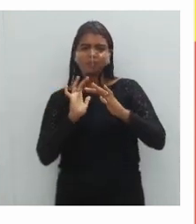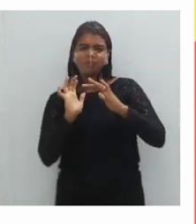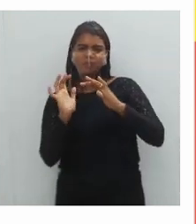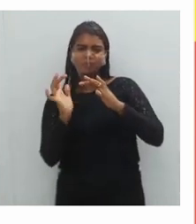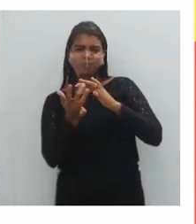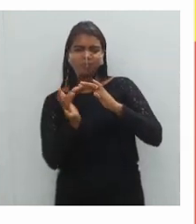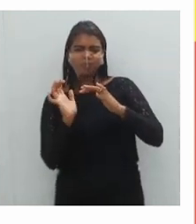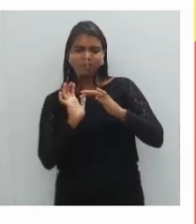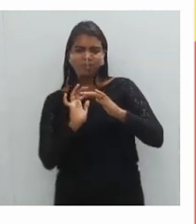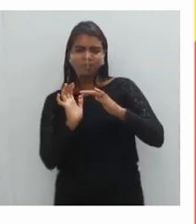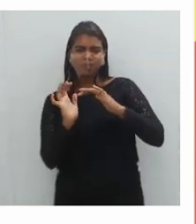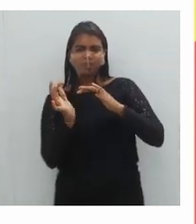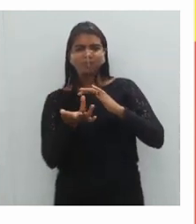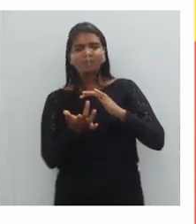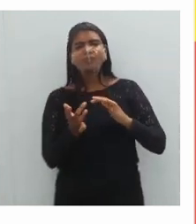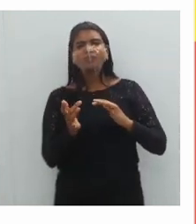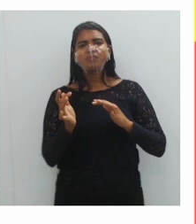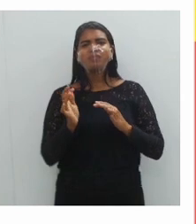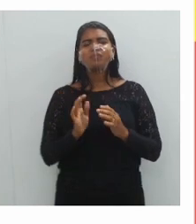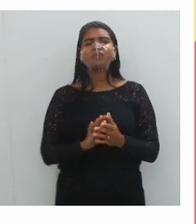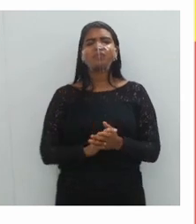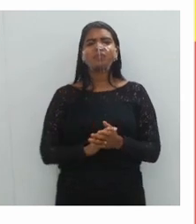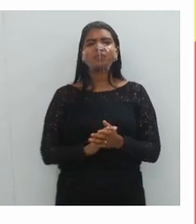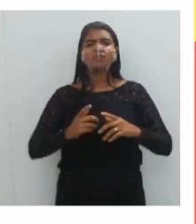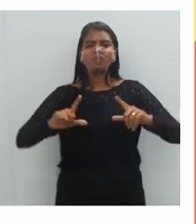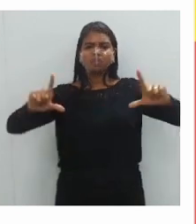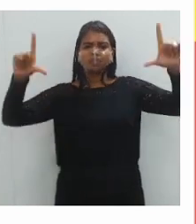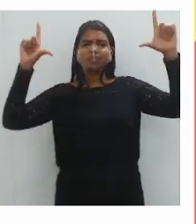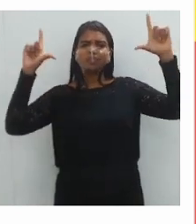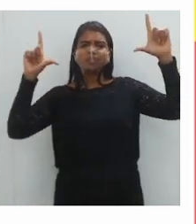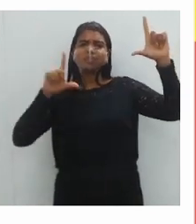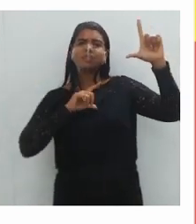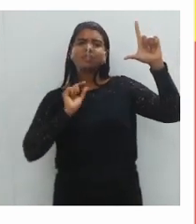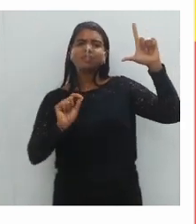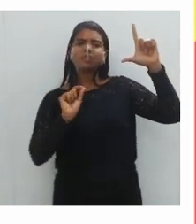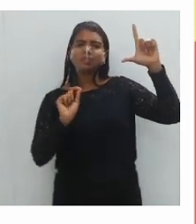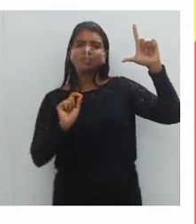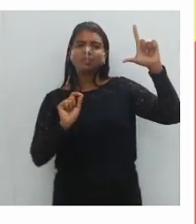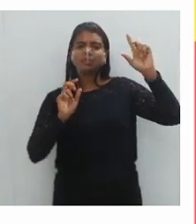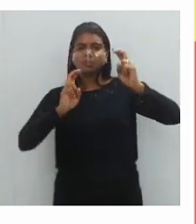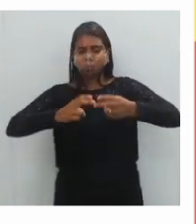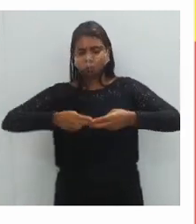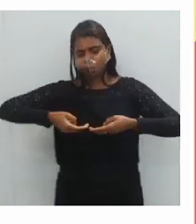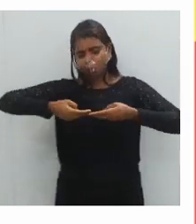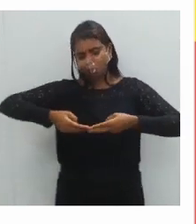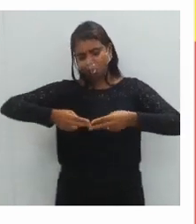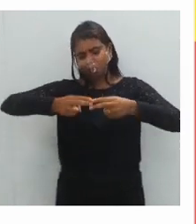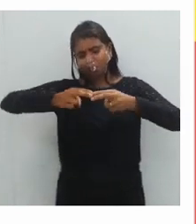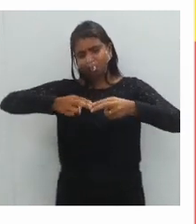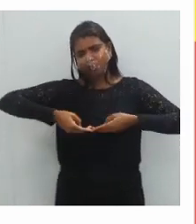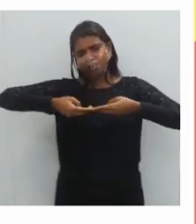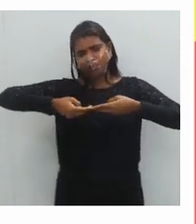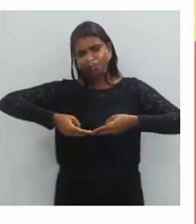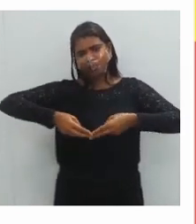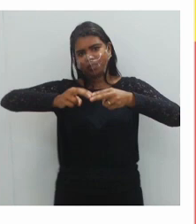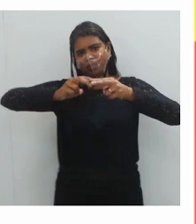Neste quadro está escrito rede social. E na imagem nós temos o quê? Uma rede, né?